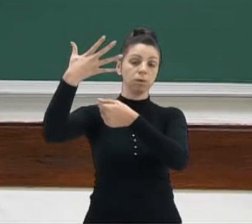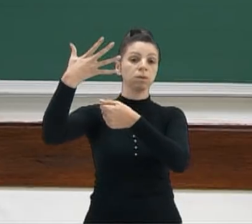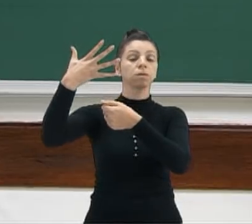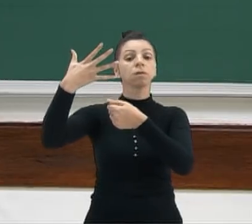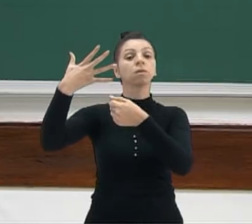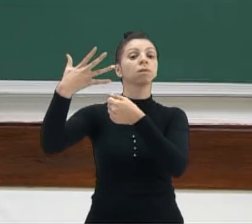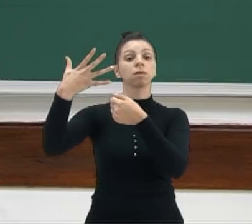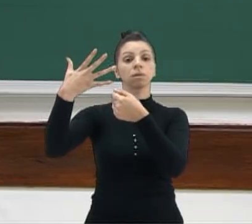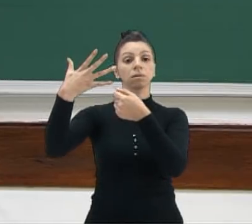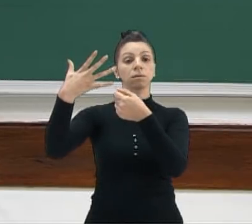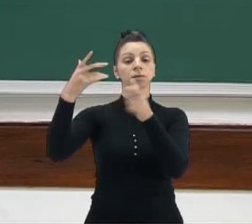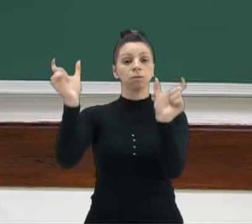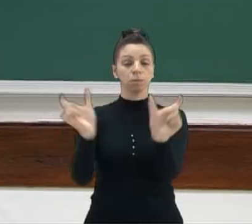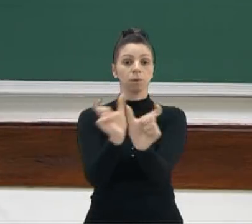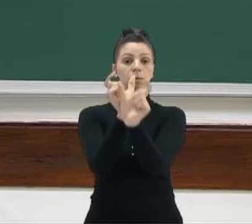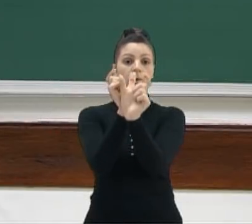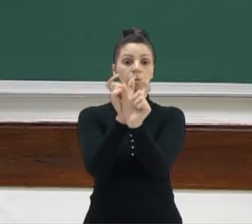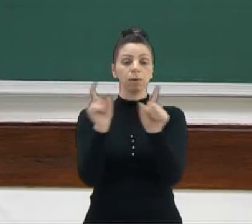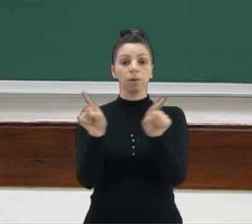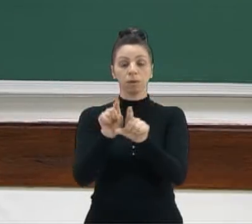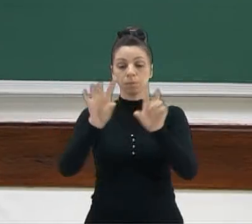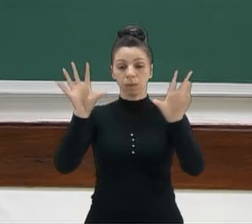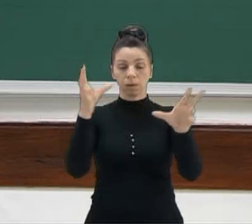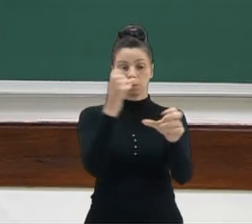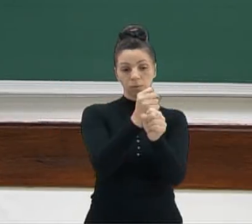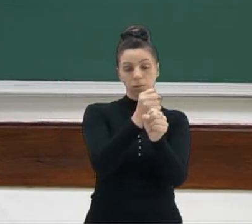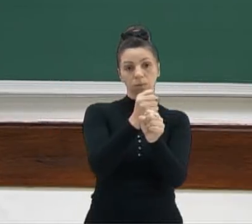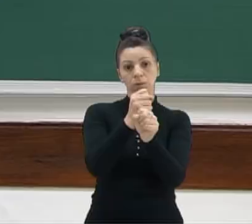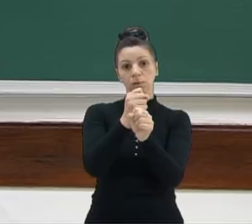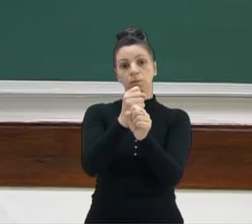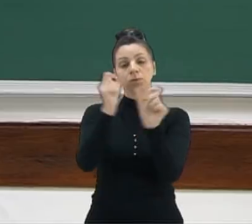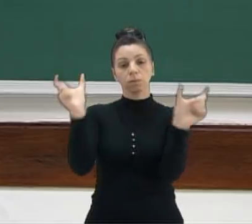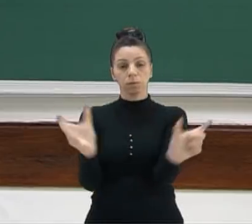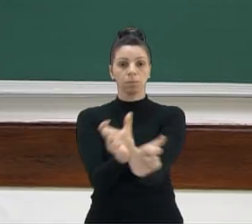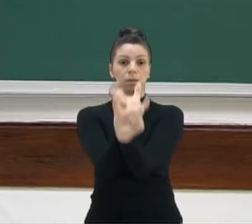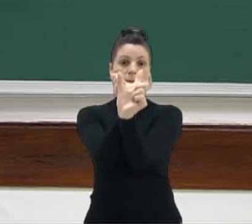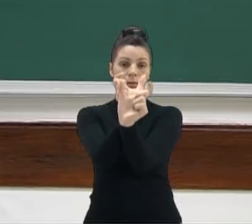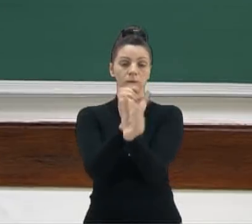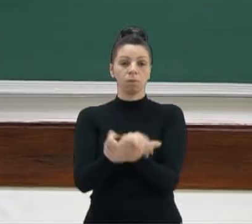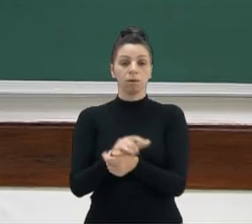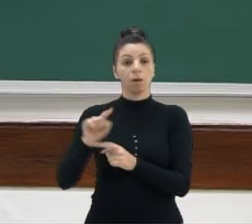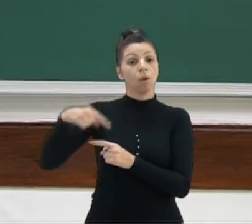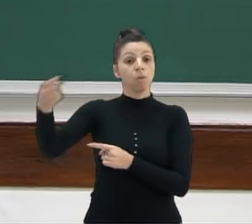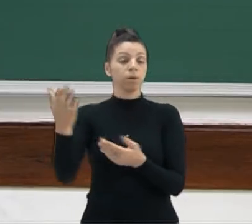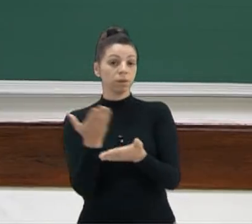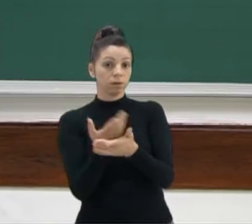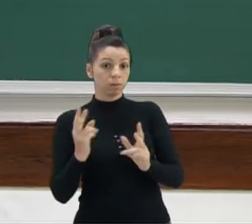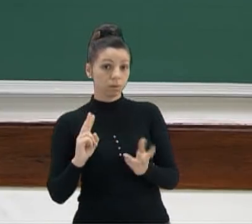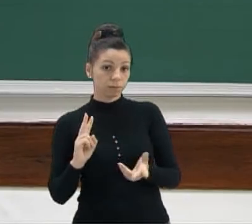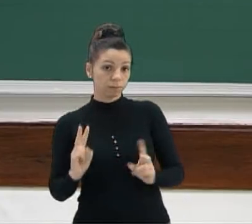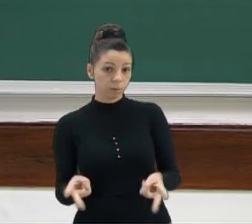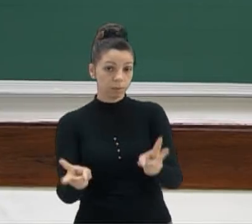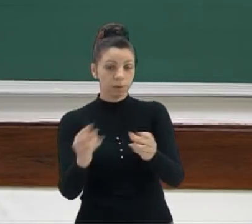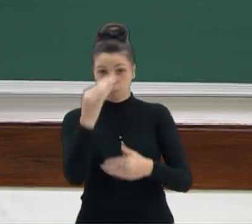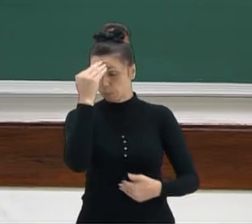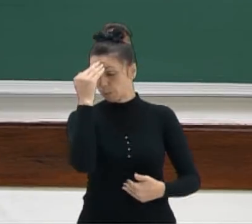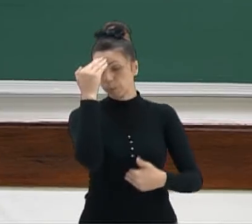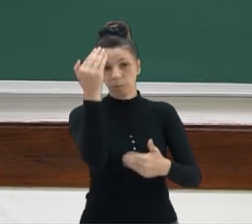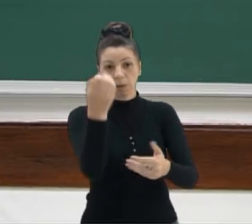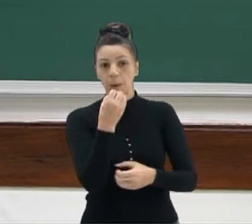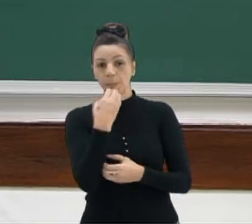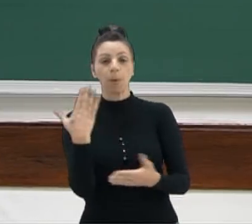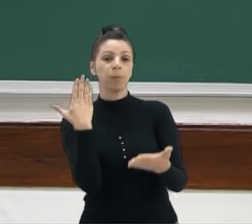que? Agrupamento dos monômios, a adição dos monômios. Na próxima aula, nós vamos continuar. Muito obrigada e